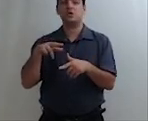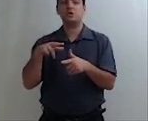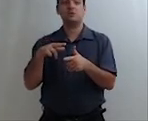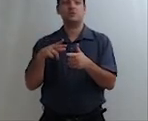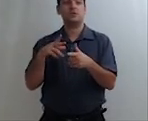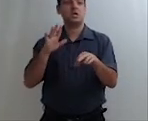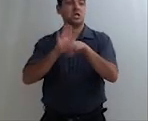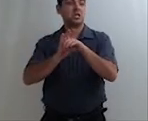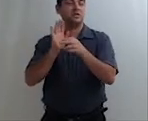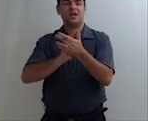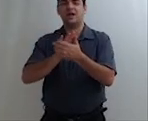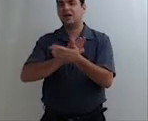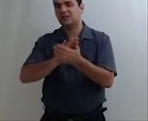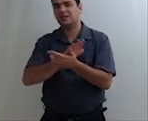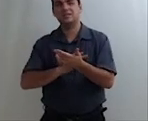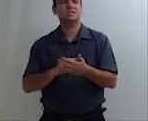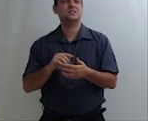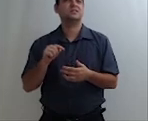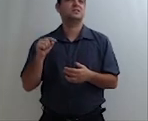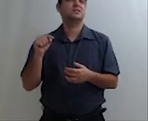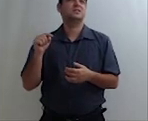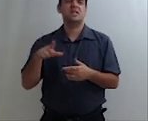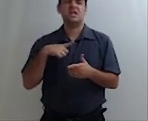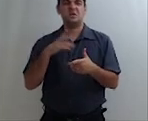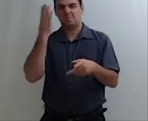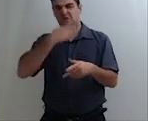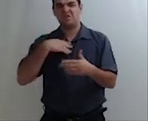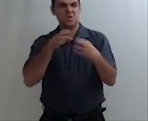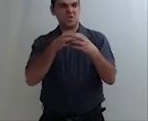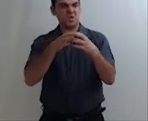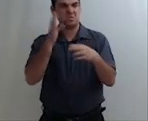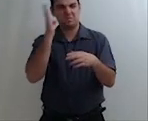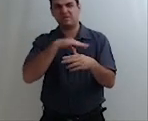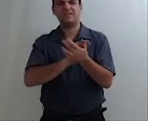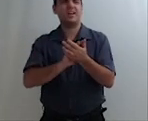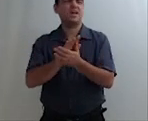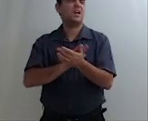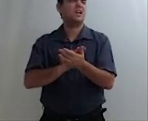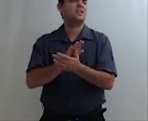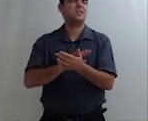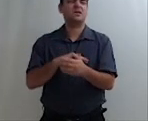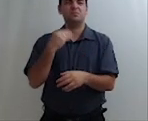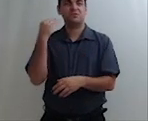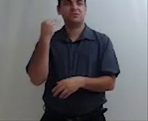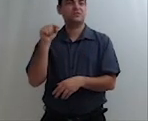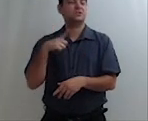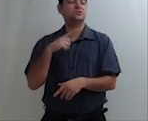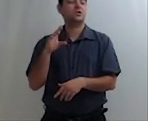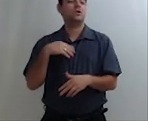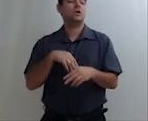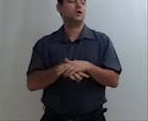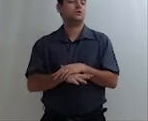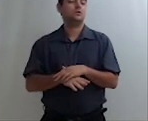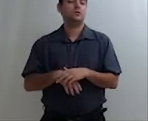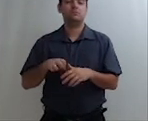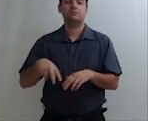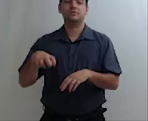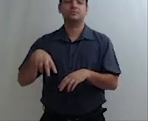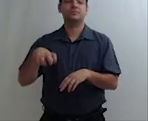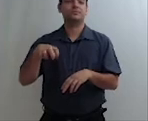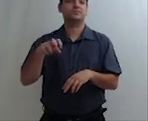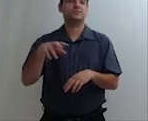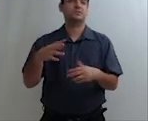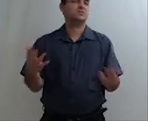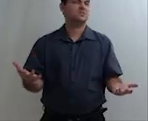de contato com organização criminosa e na meu senti ele faz juiz